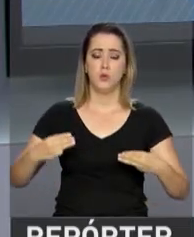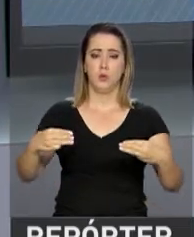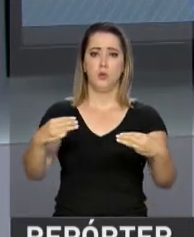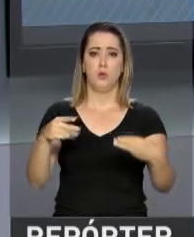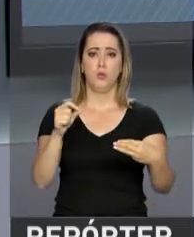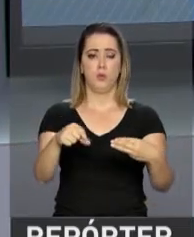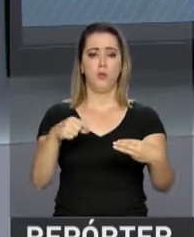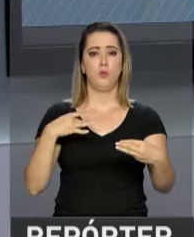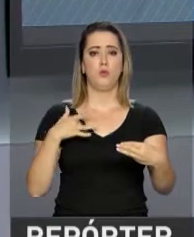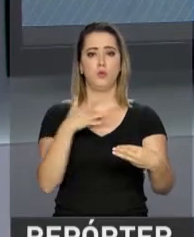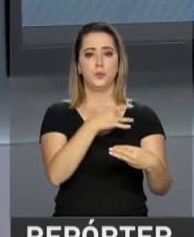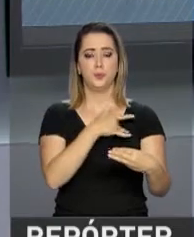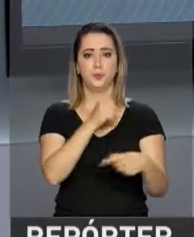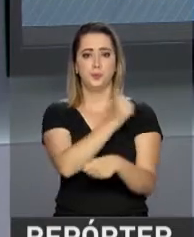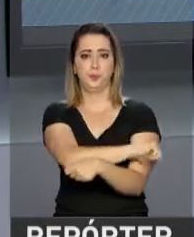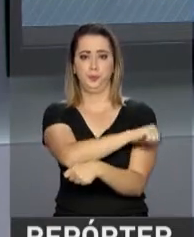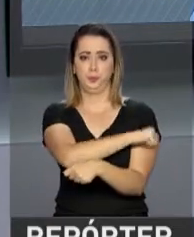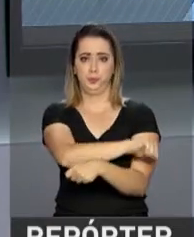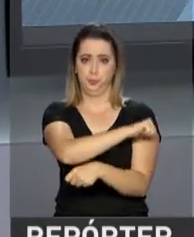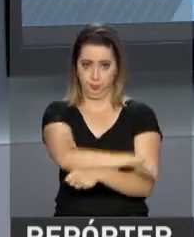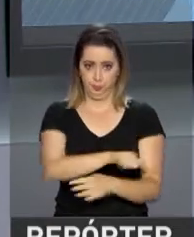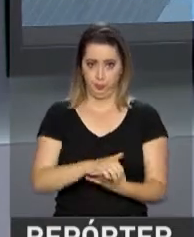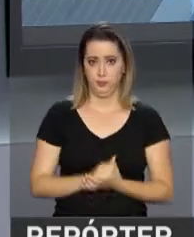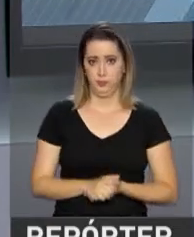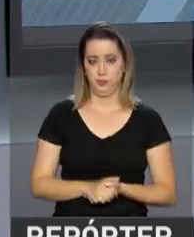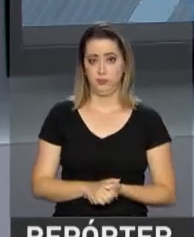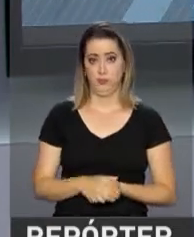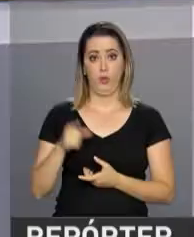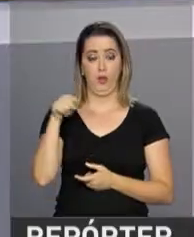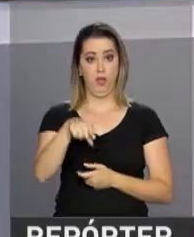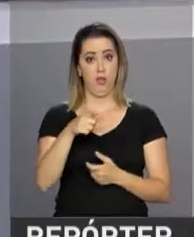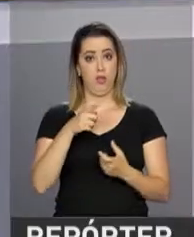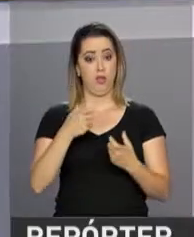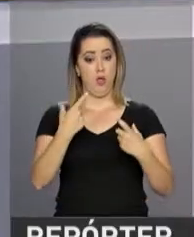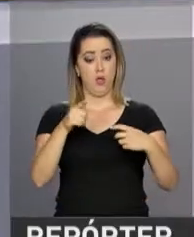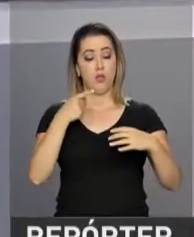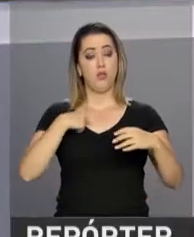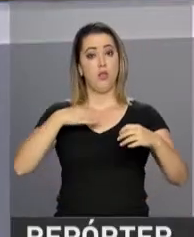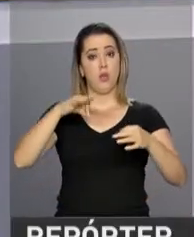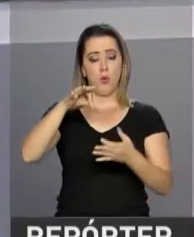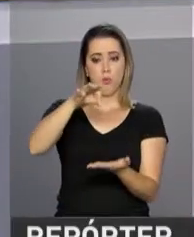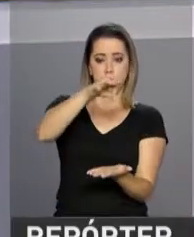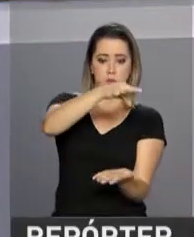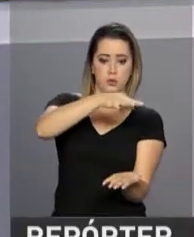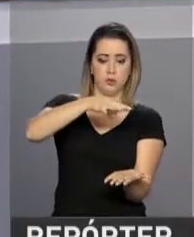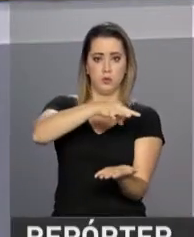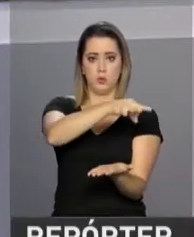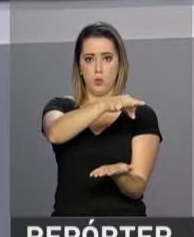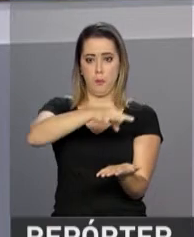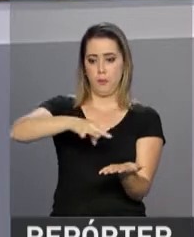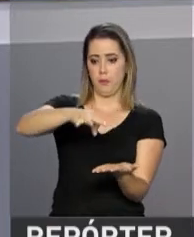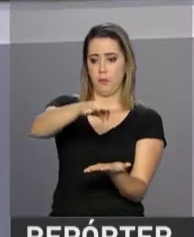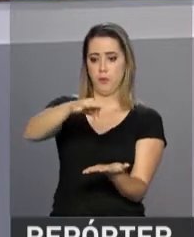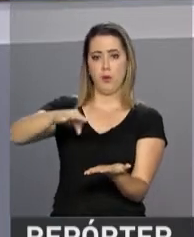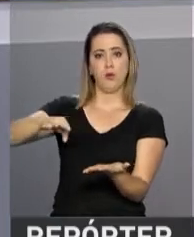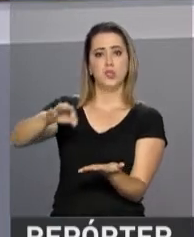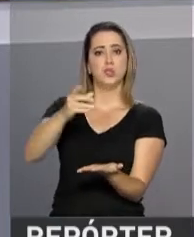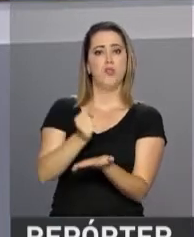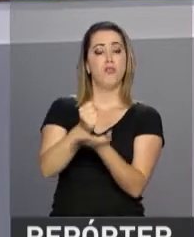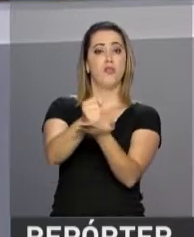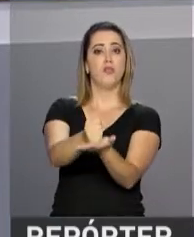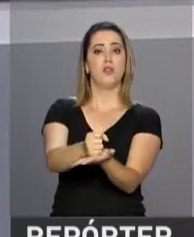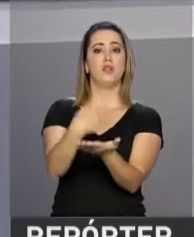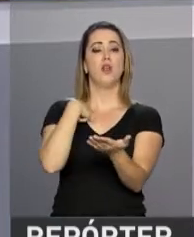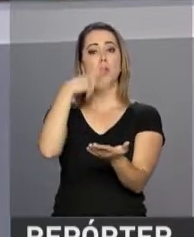into que é uma unidade do ministério da saúde no rio de janeiro essa máquina que permite a máquina que permite essa evolução foi doada